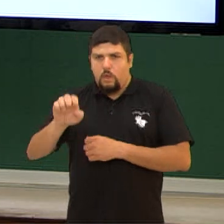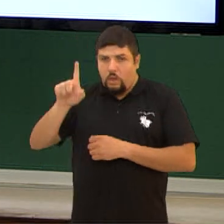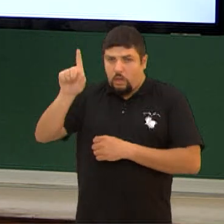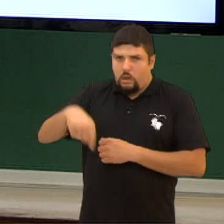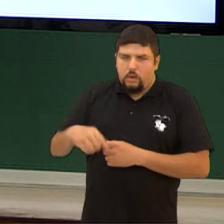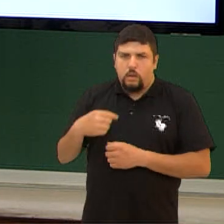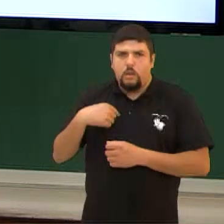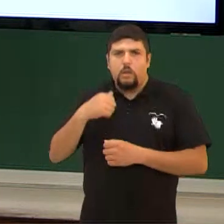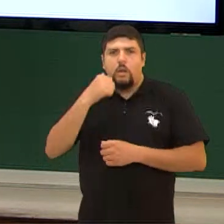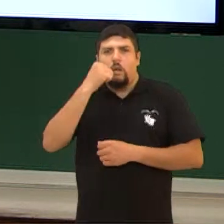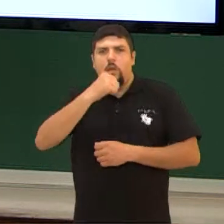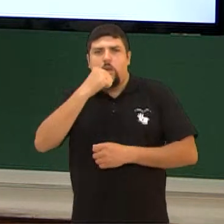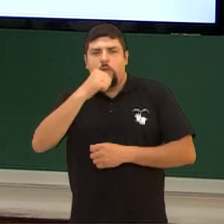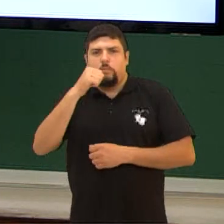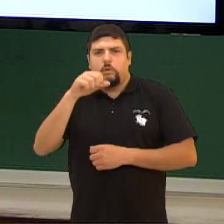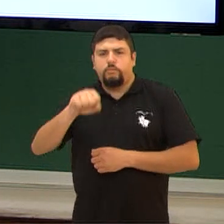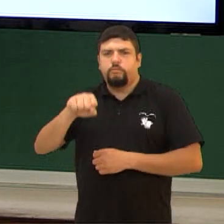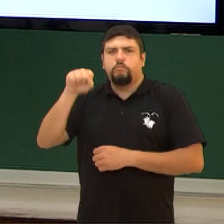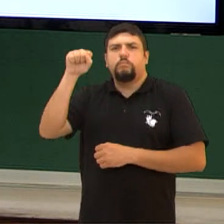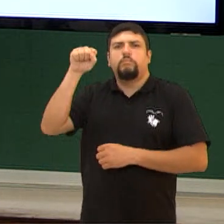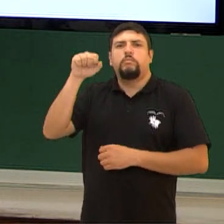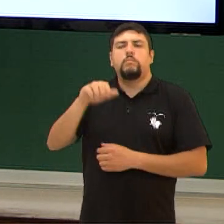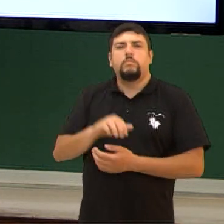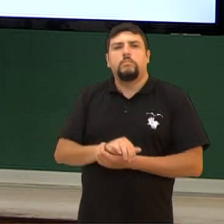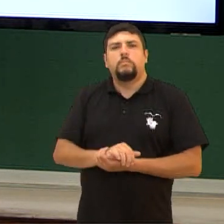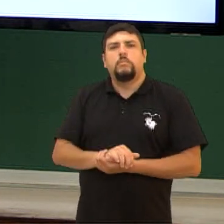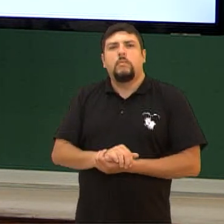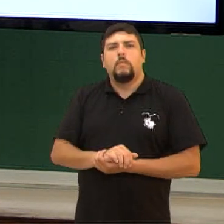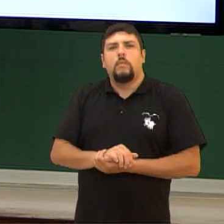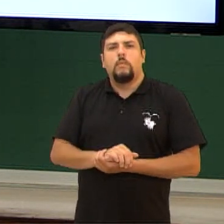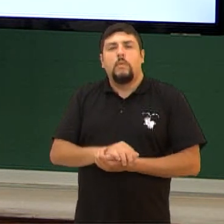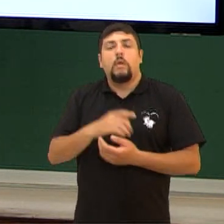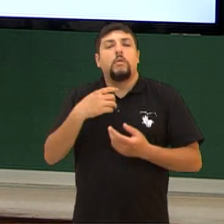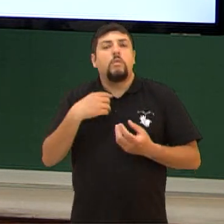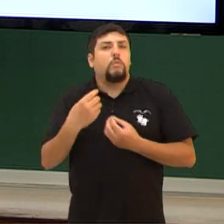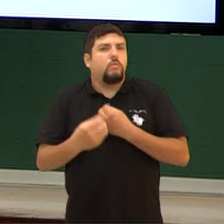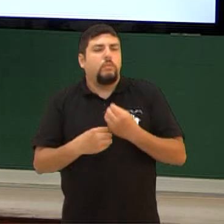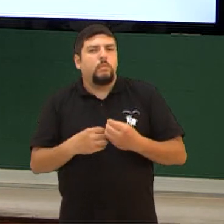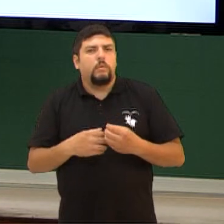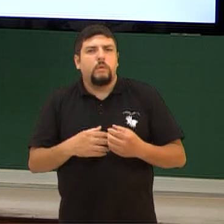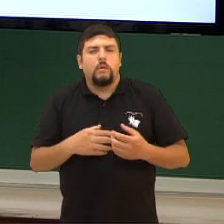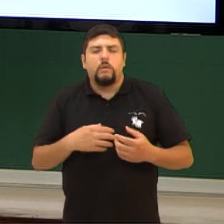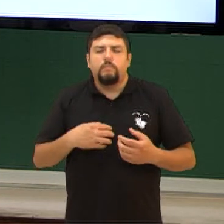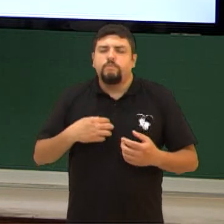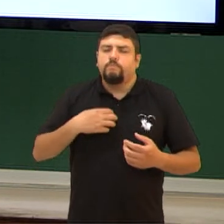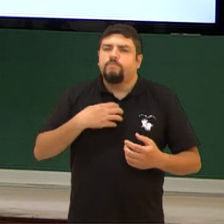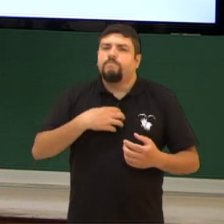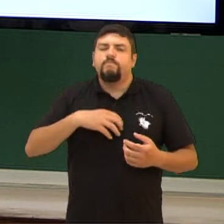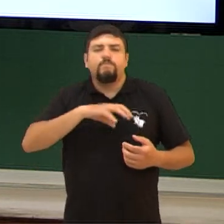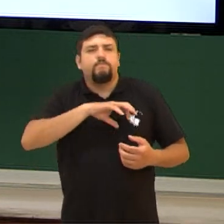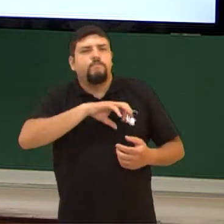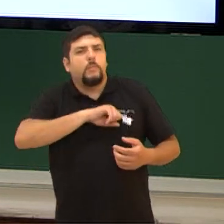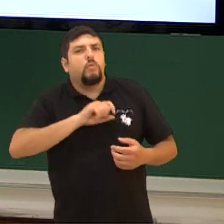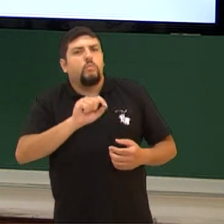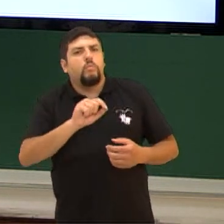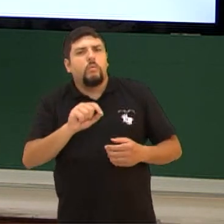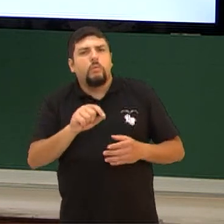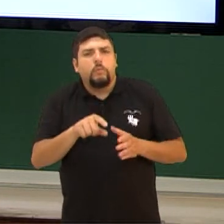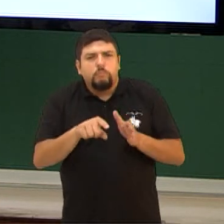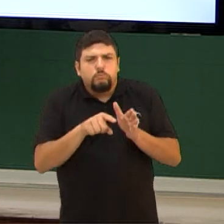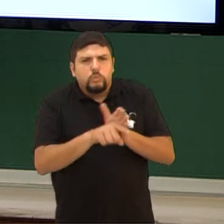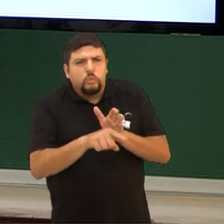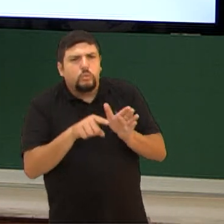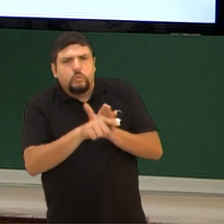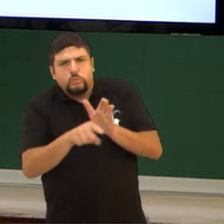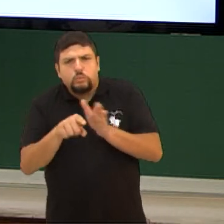da Inglaterra patriarcal, tá? E ela era apaixonada pelo desejo de questionar as convenções. Por que que é assim? Por que que